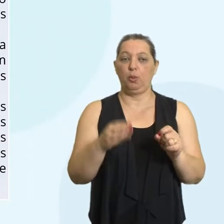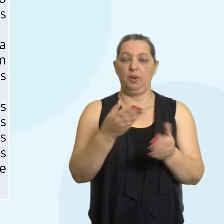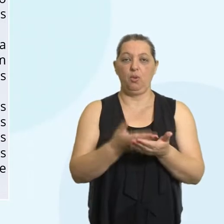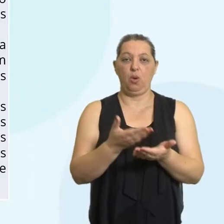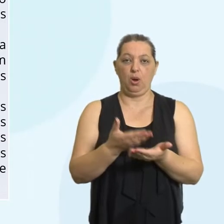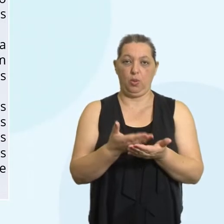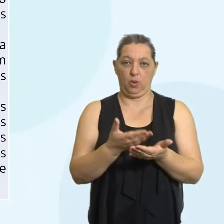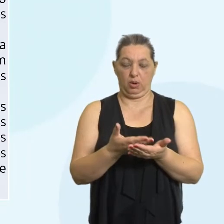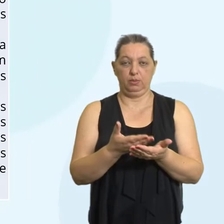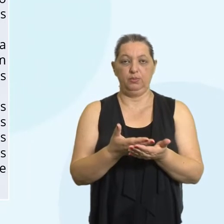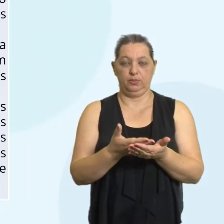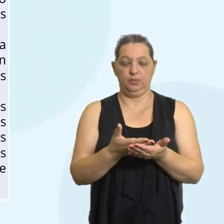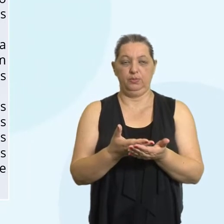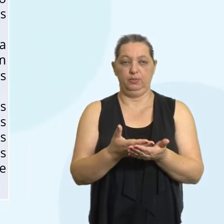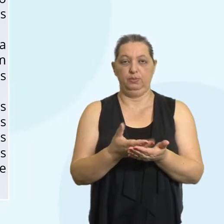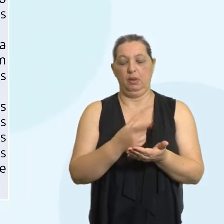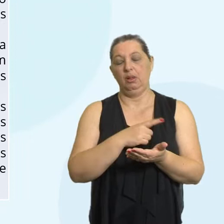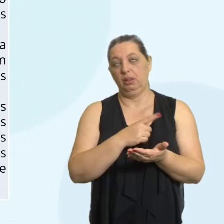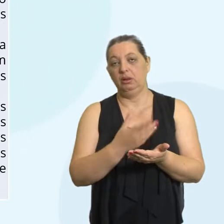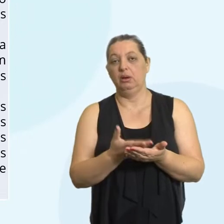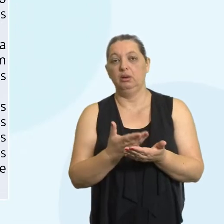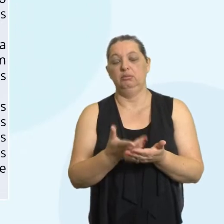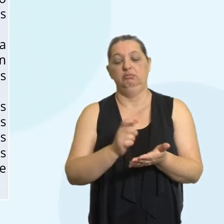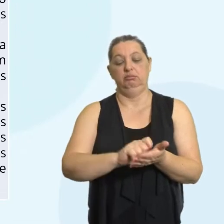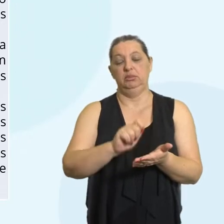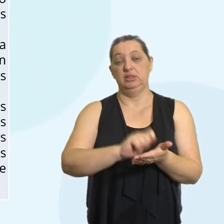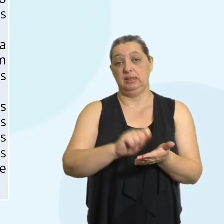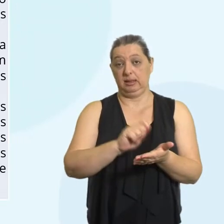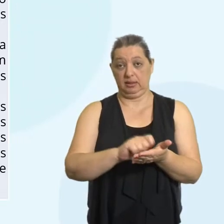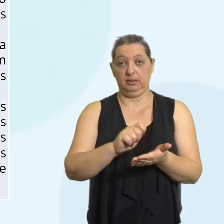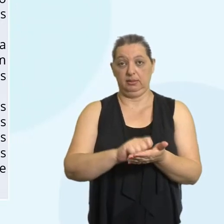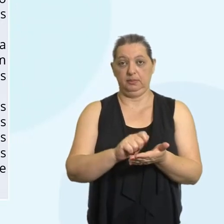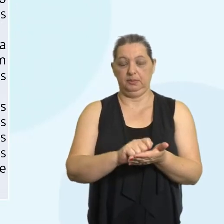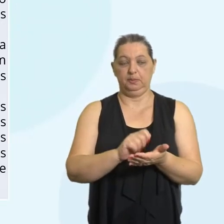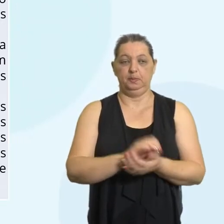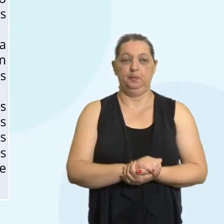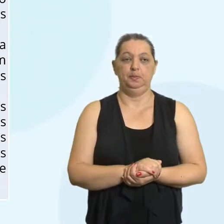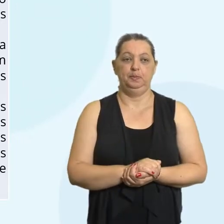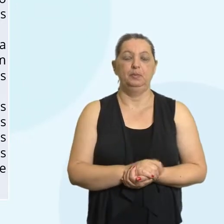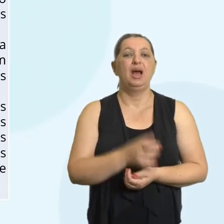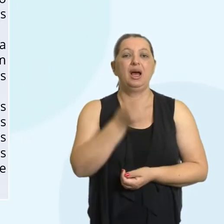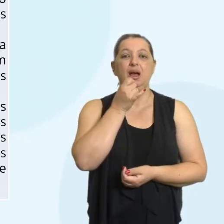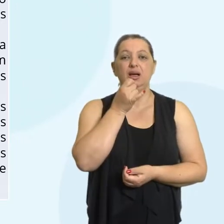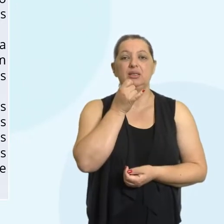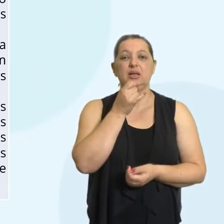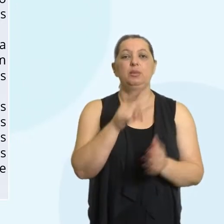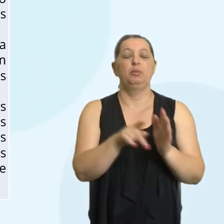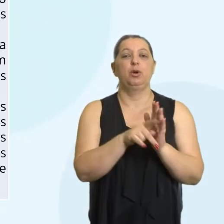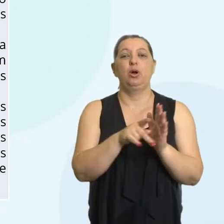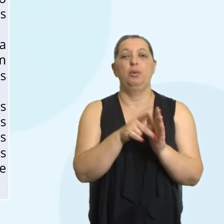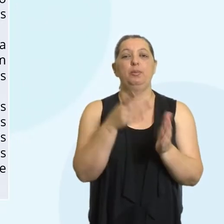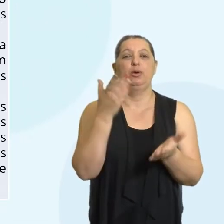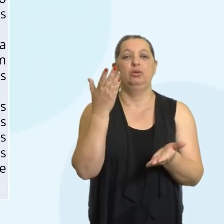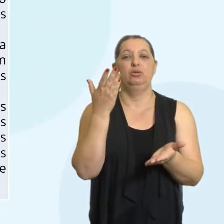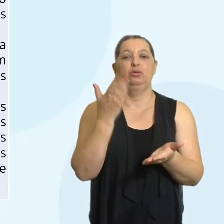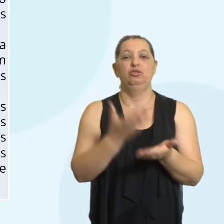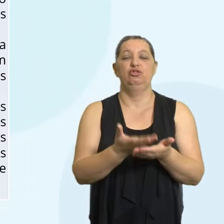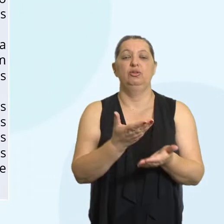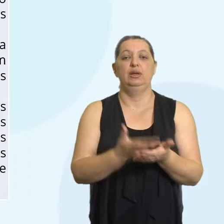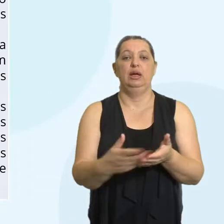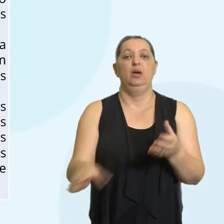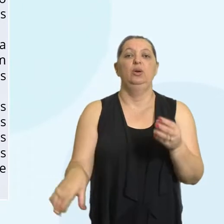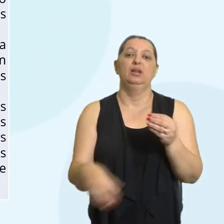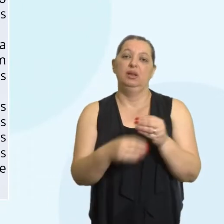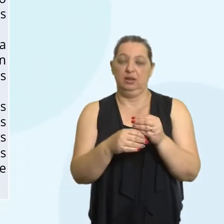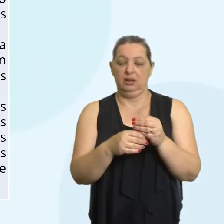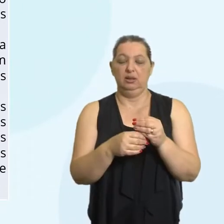de aula aí são aulas de escrita sair esse esse exemplo de aula integrada que é o que eu tenho tentado trazer